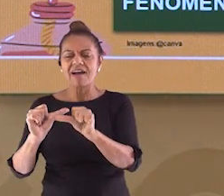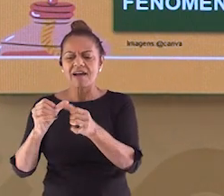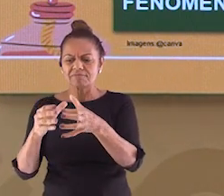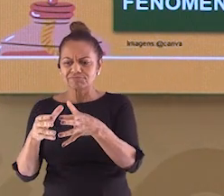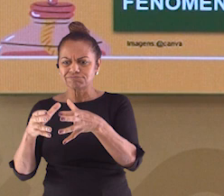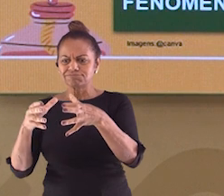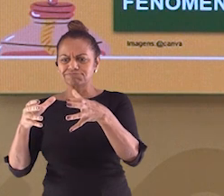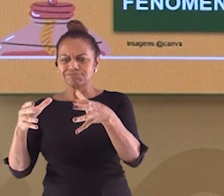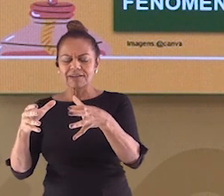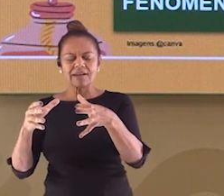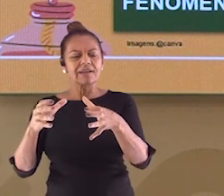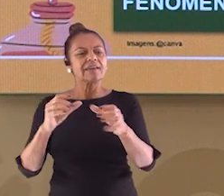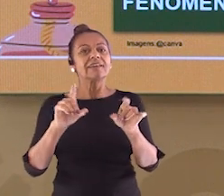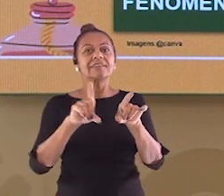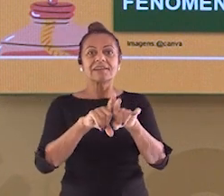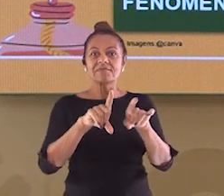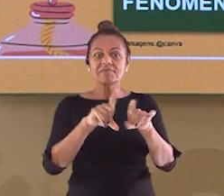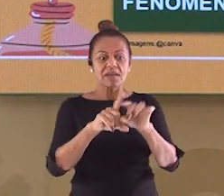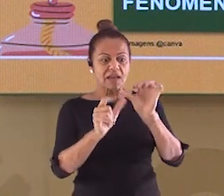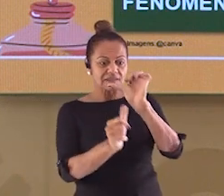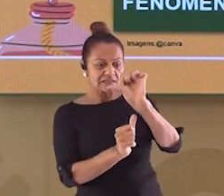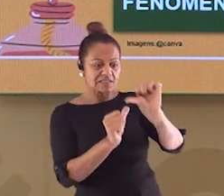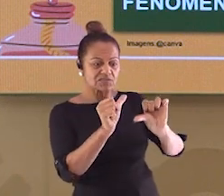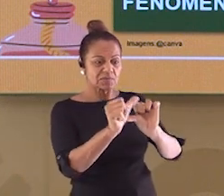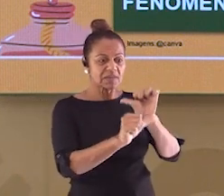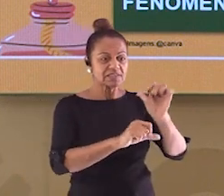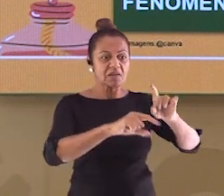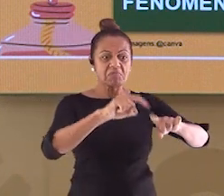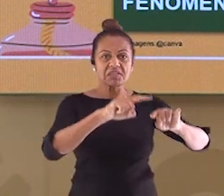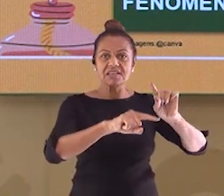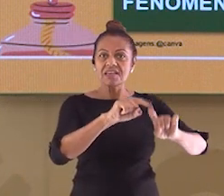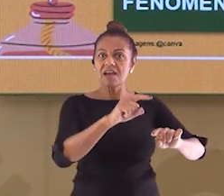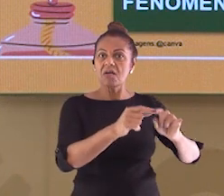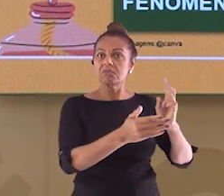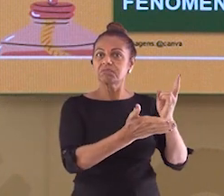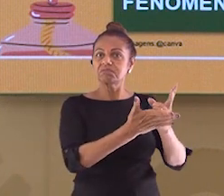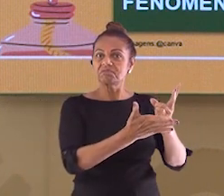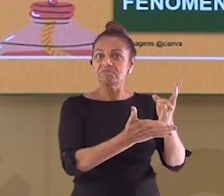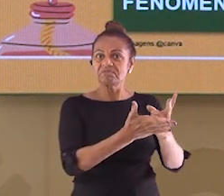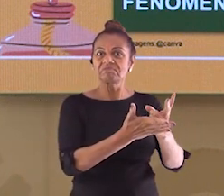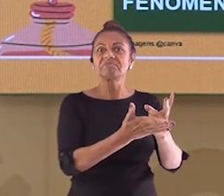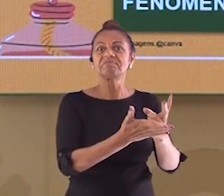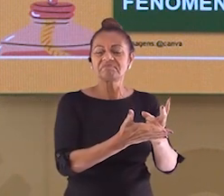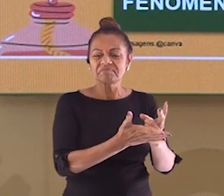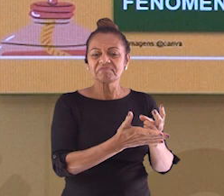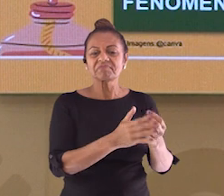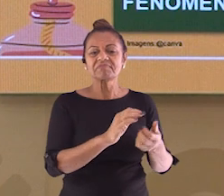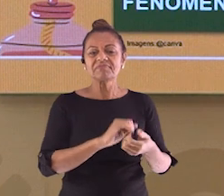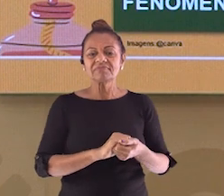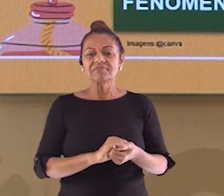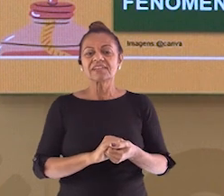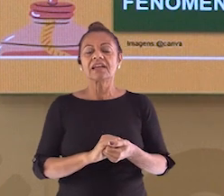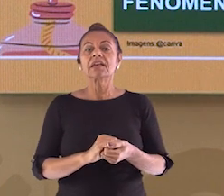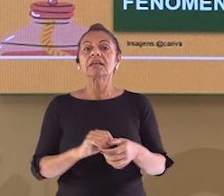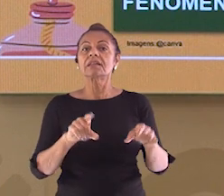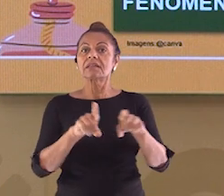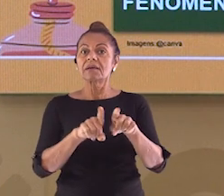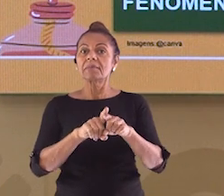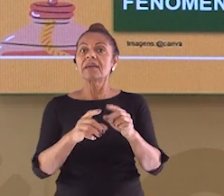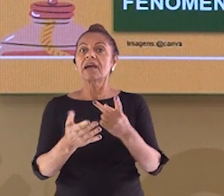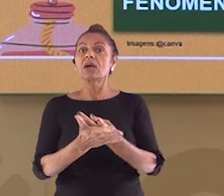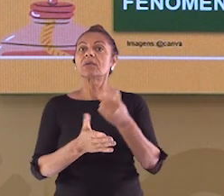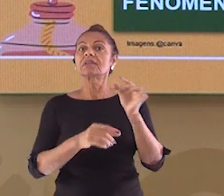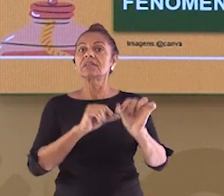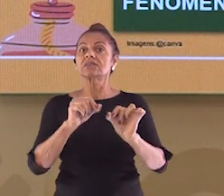Nós entendemos que as reações químicas, elas são importantes, tá? E elas acontecem também